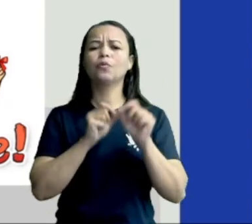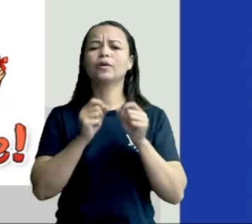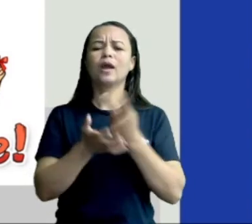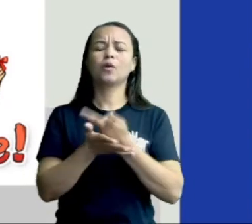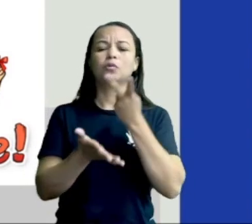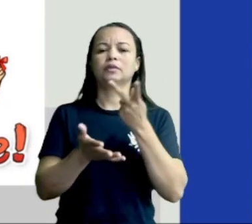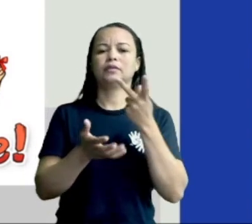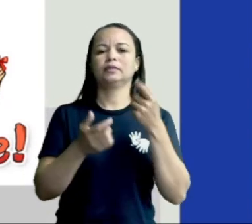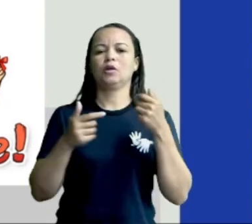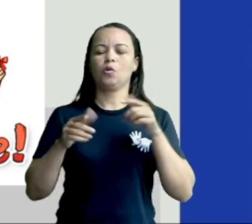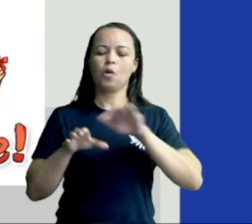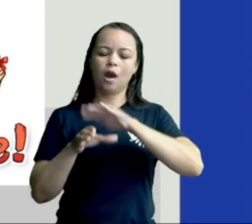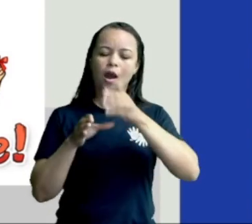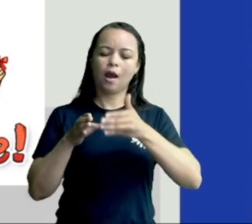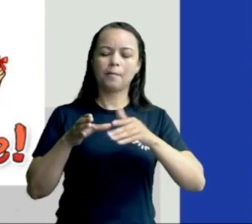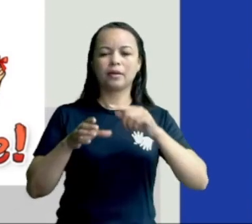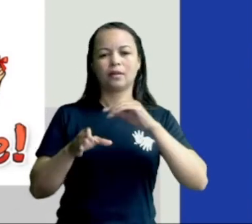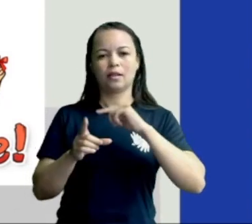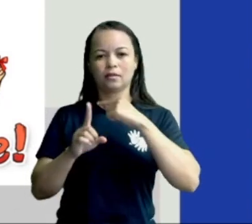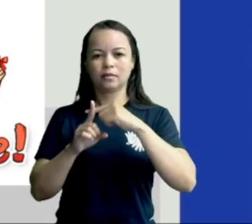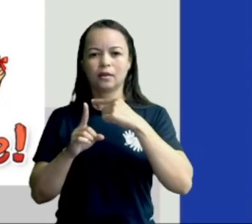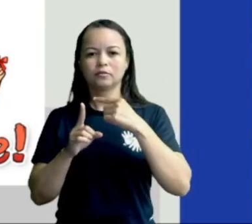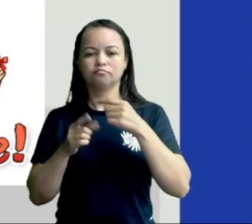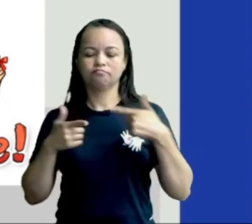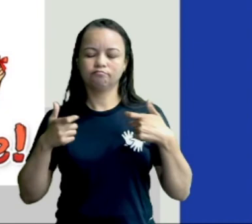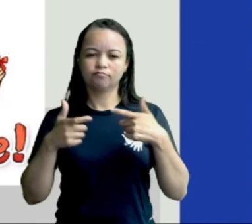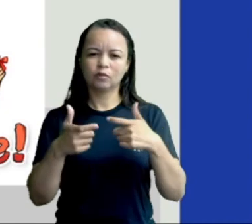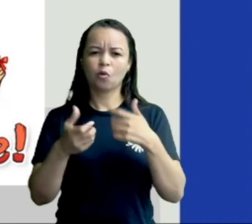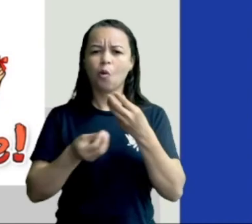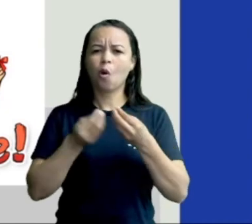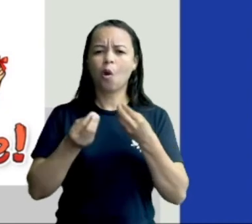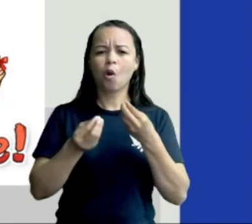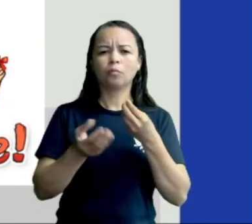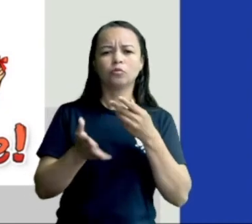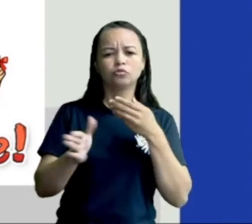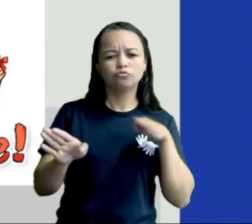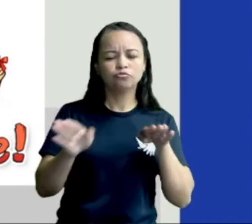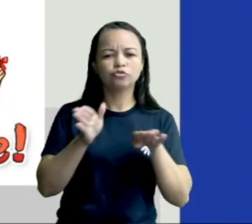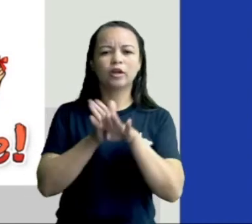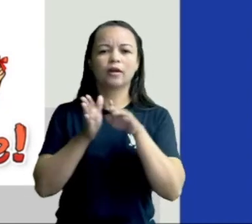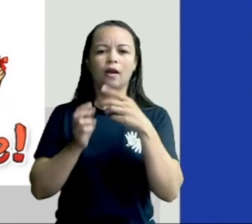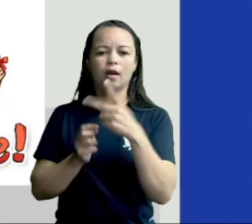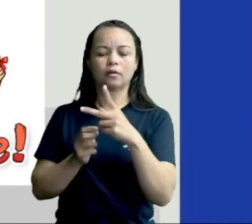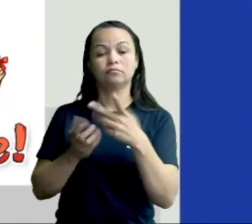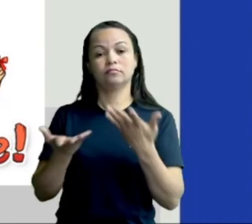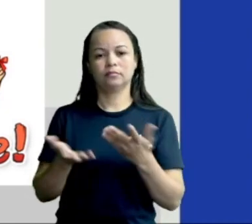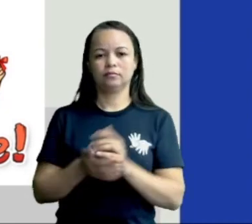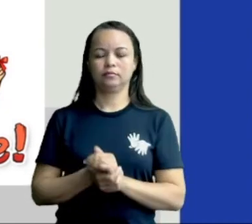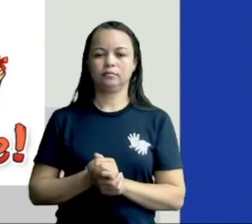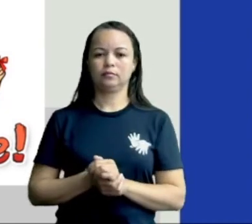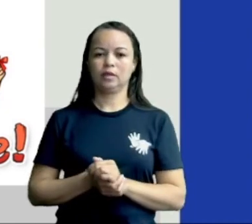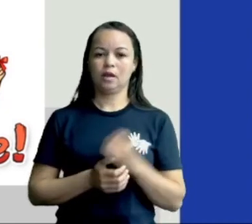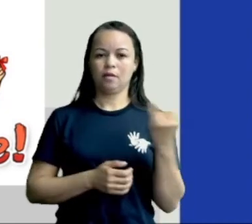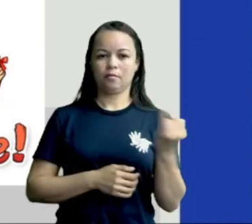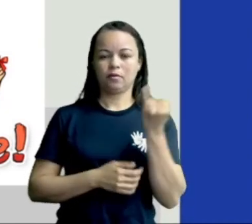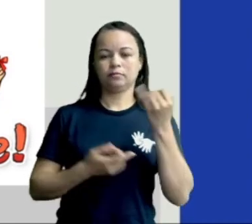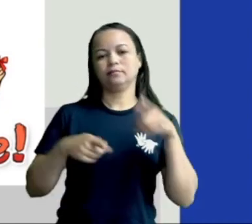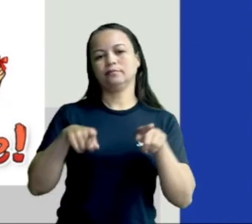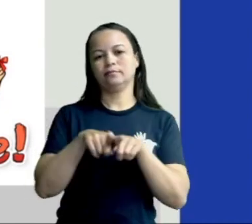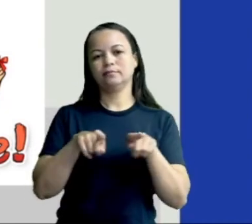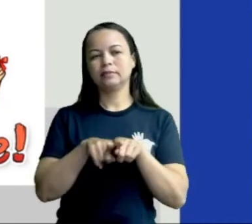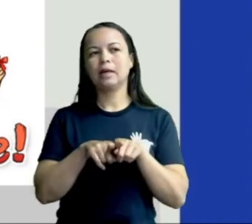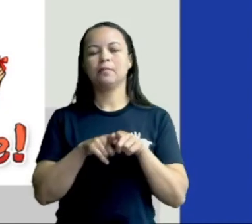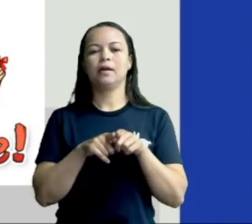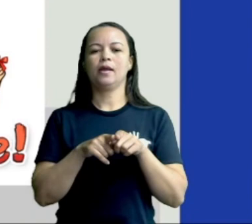a Batalha das Tabocas, como foi que eles chegaram até lá, certo? Tudo isso a gente viu. Vimos a importância também da